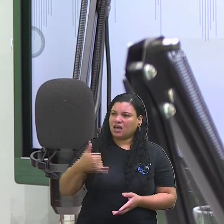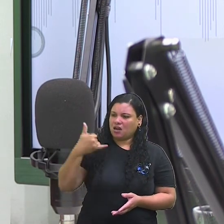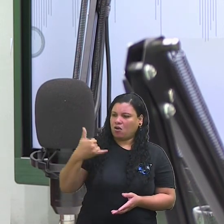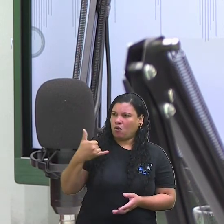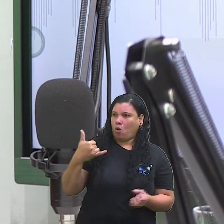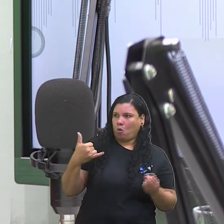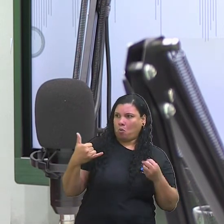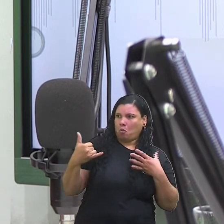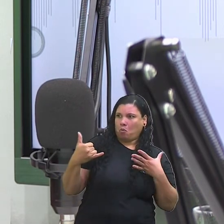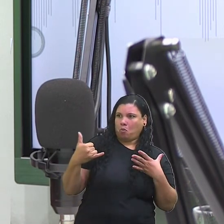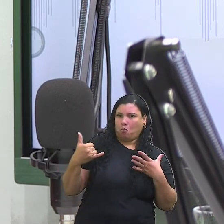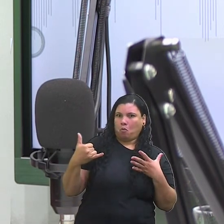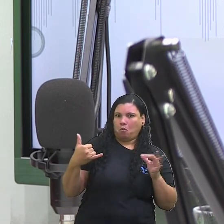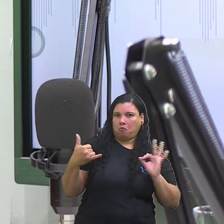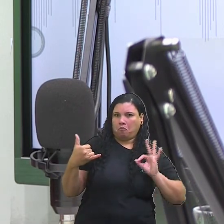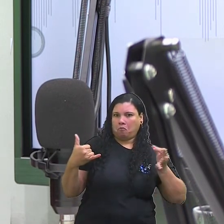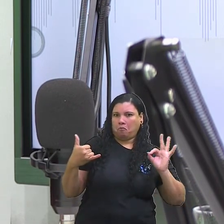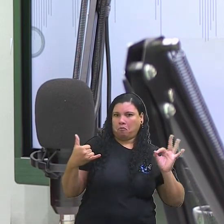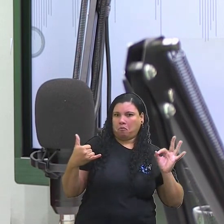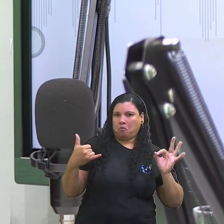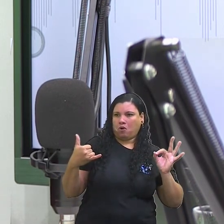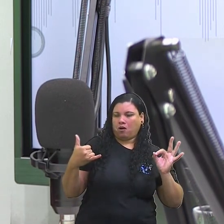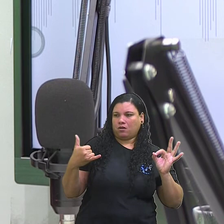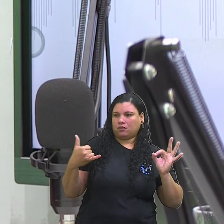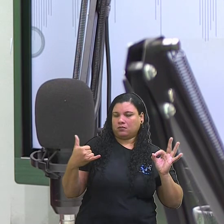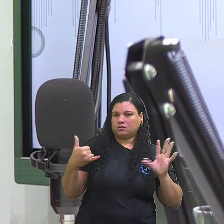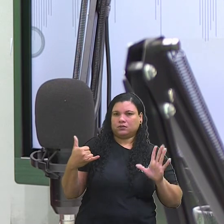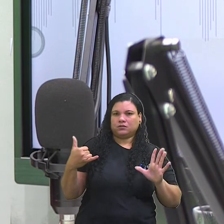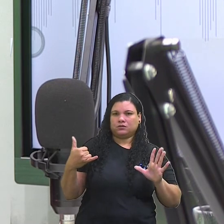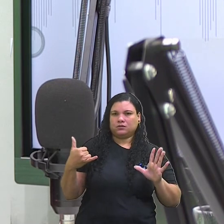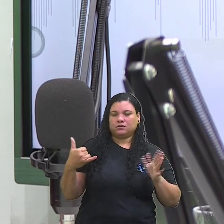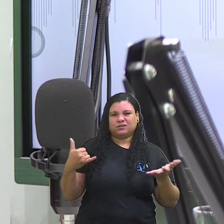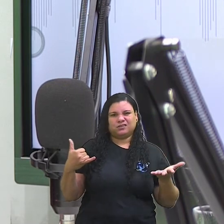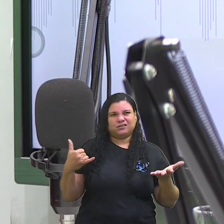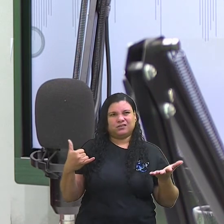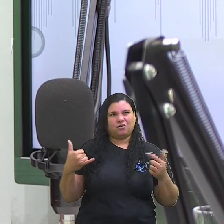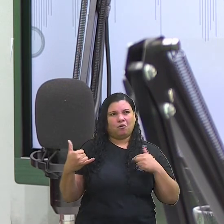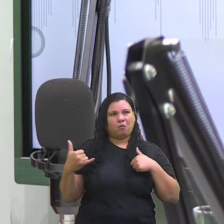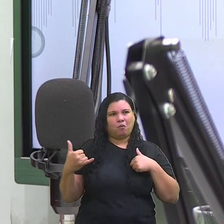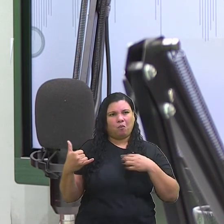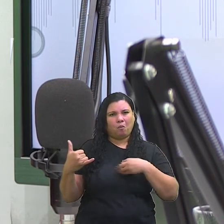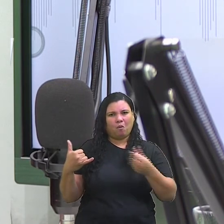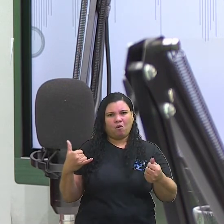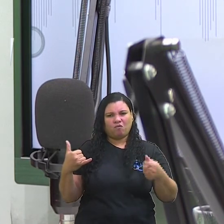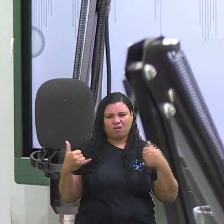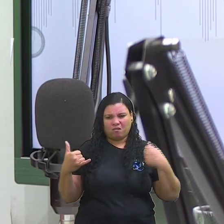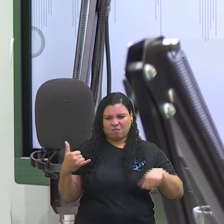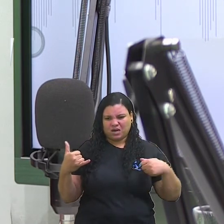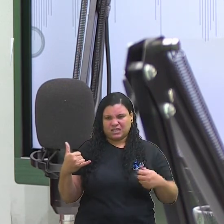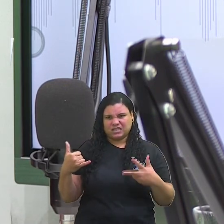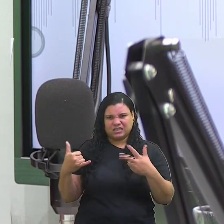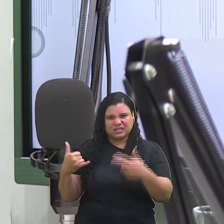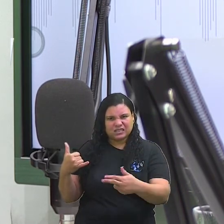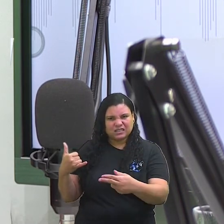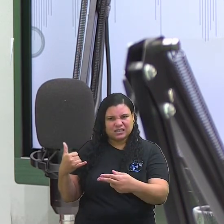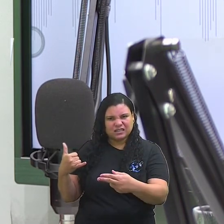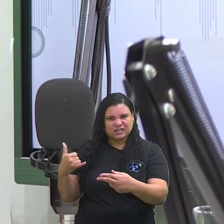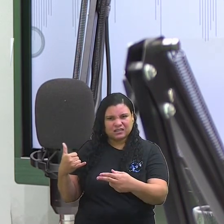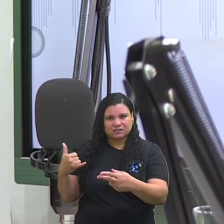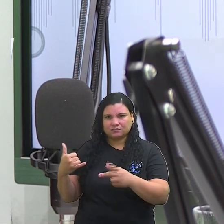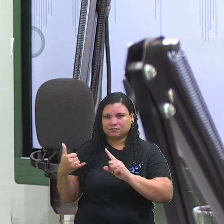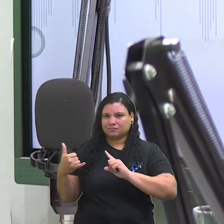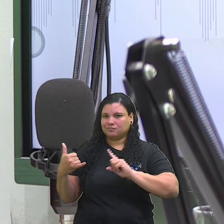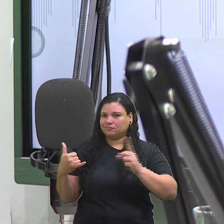o colega do meu filho tem um tênis de marca, então eu tenho que dar um tênis de marca. Não, é dentro das minhas condições,